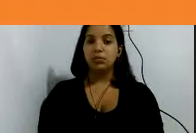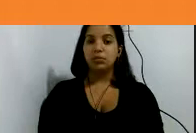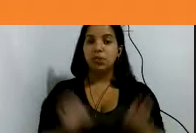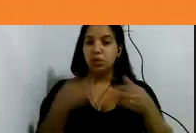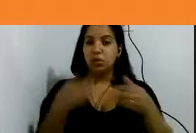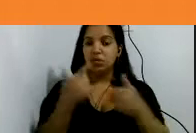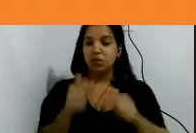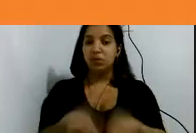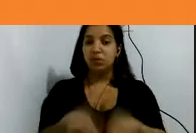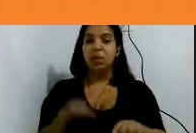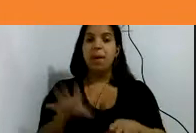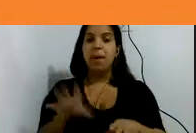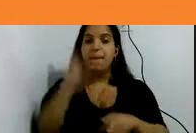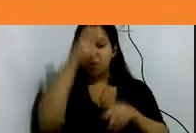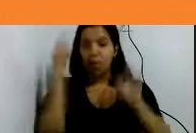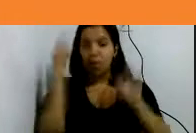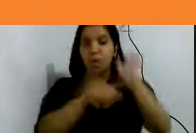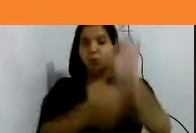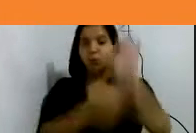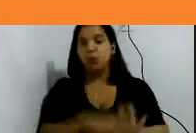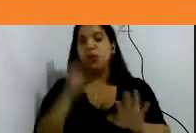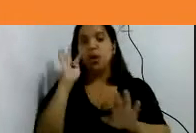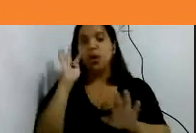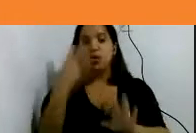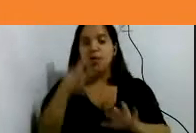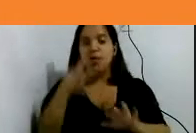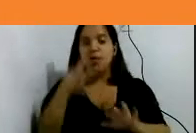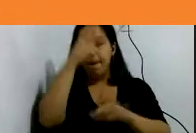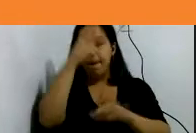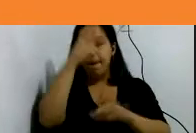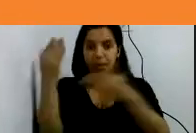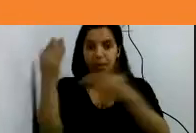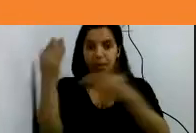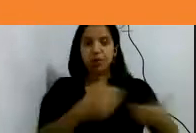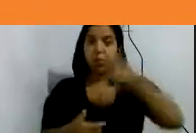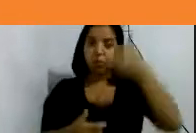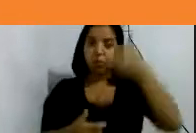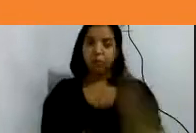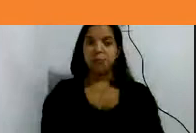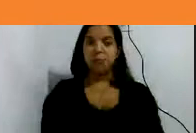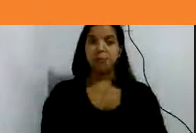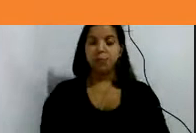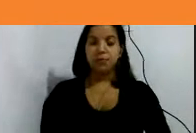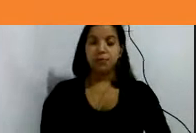Então, vamos lá. Quem vai me ajudar aí? Começando pelo paciente 1.